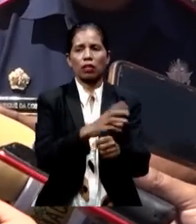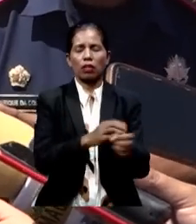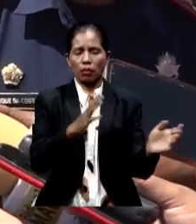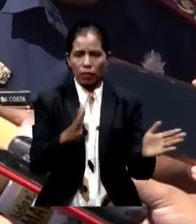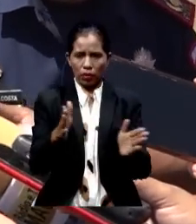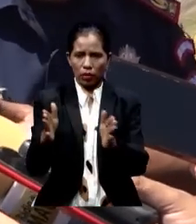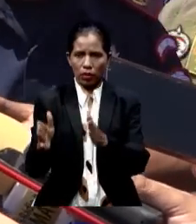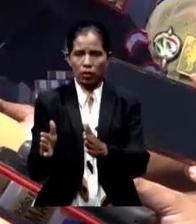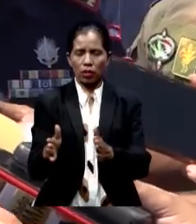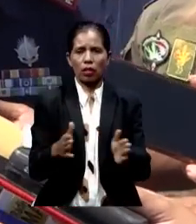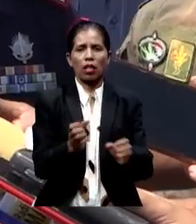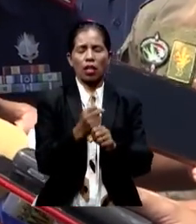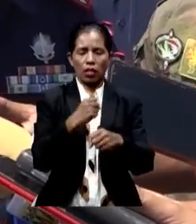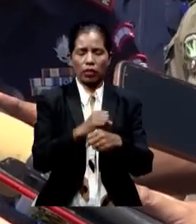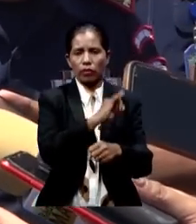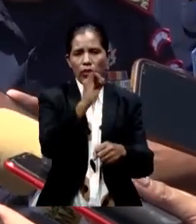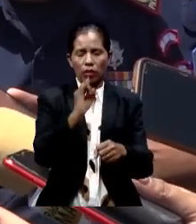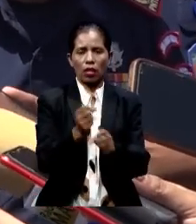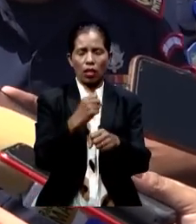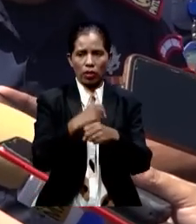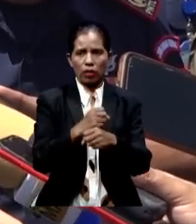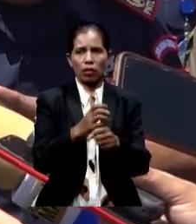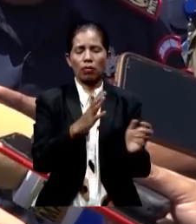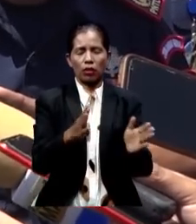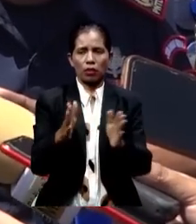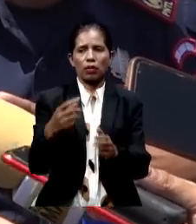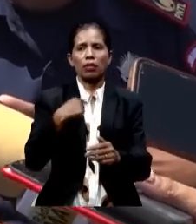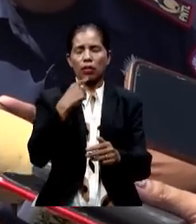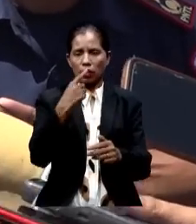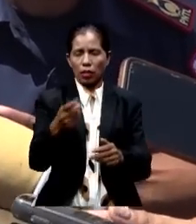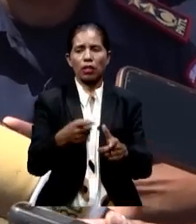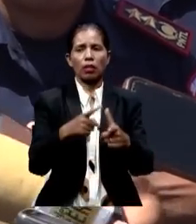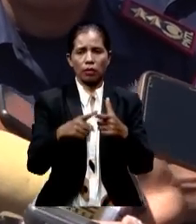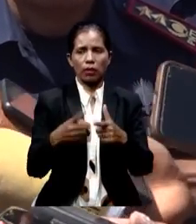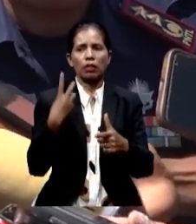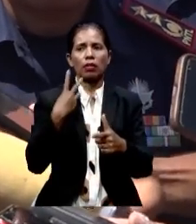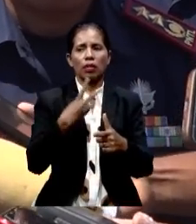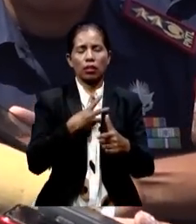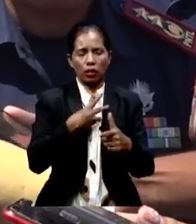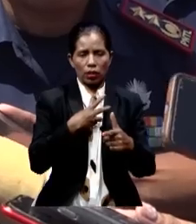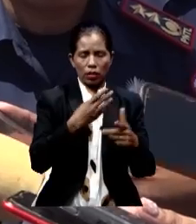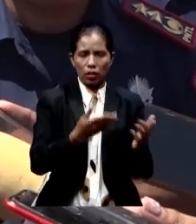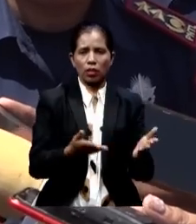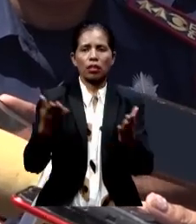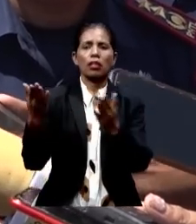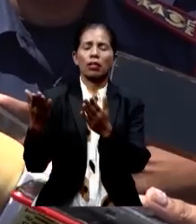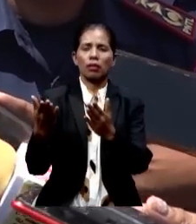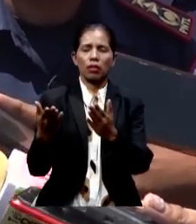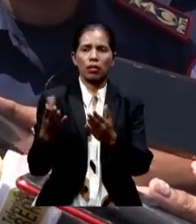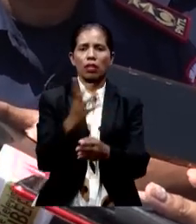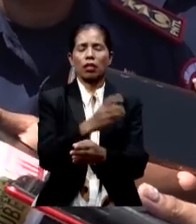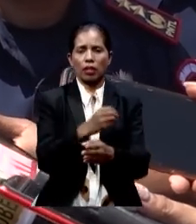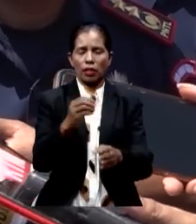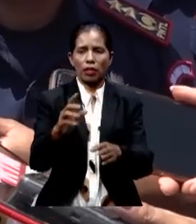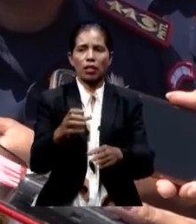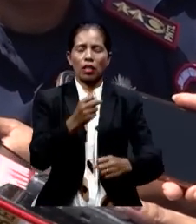be investigação halu ana cair o tona série ba be se processo matete mas depois de itania nomeação ba oficial be nasa porta-voz, né?